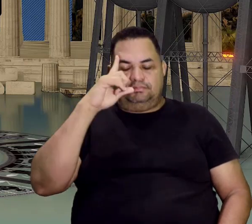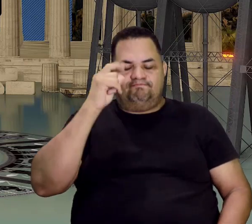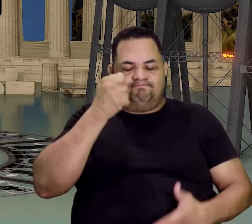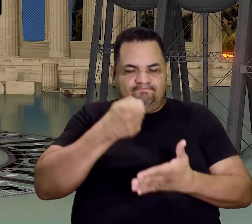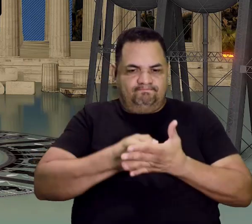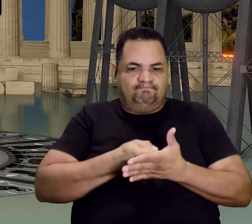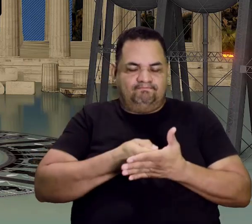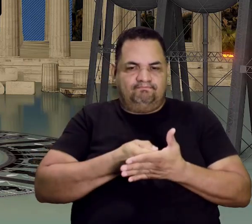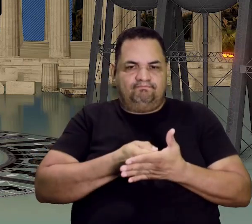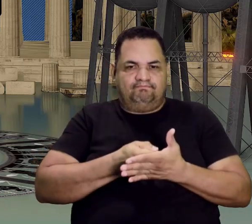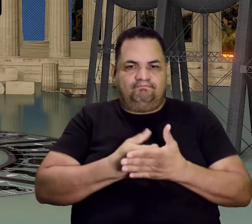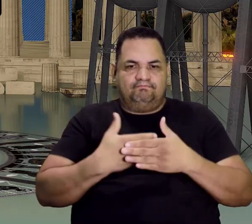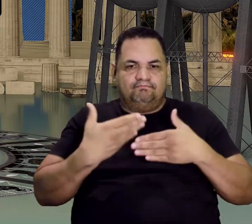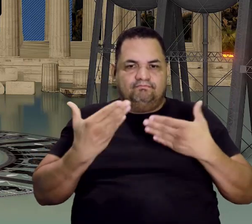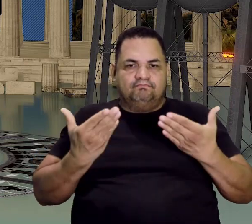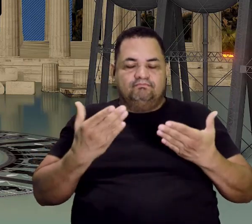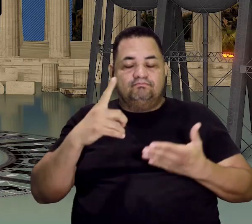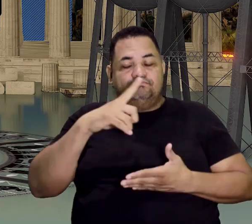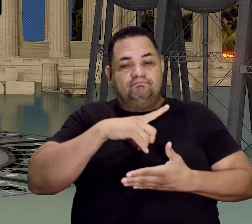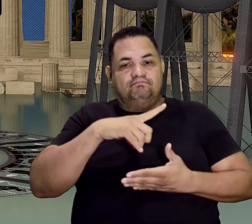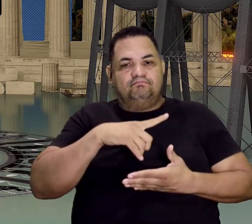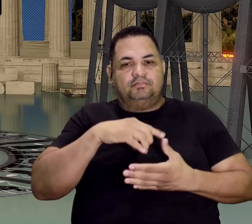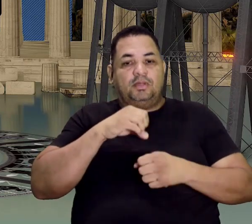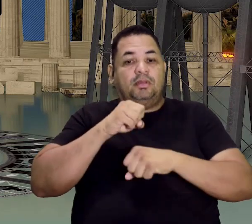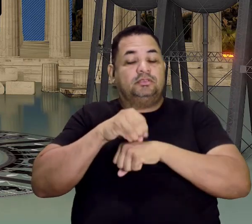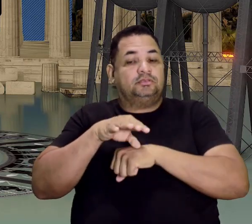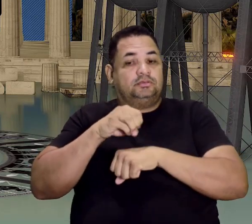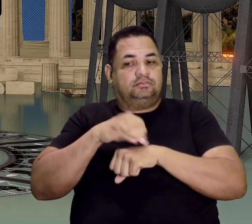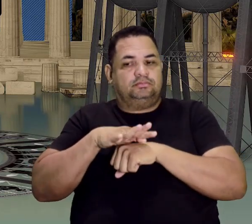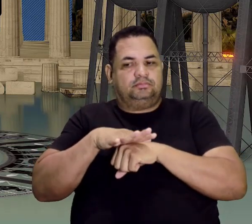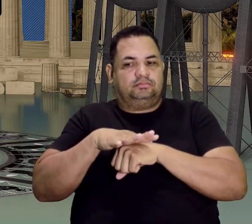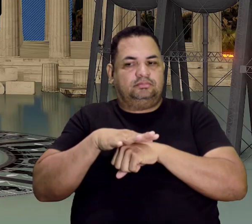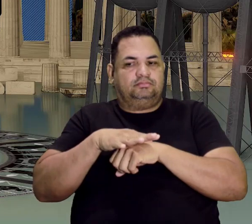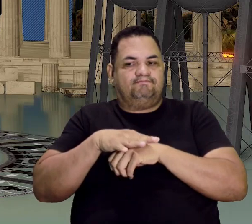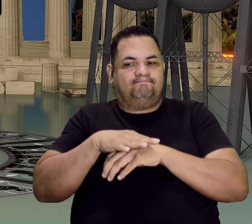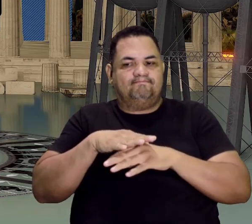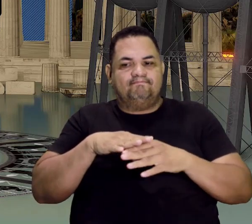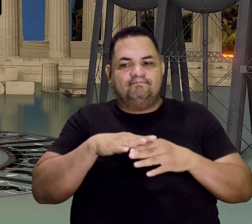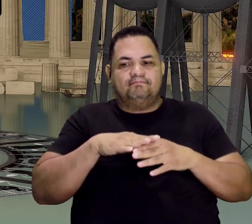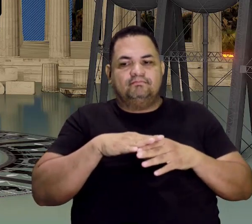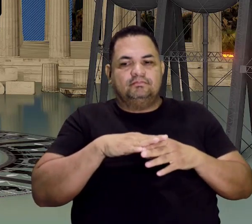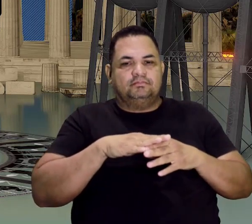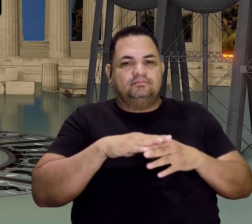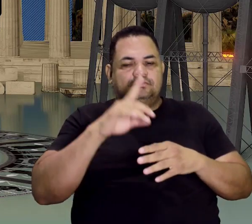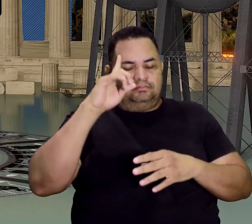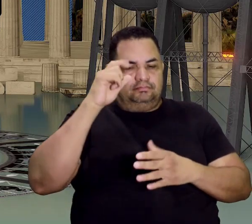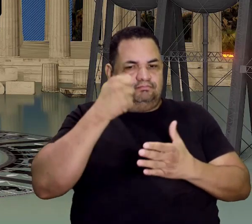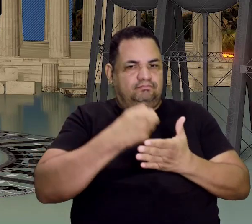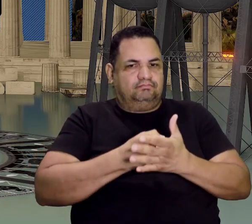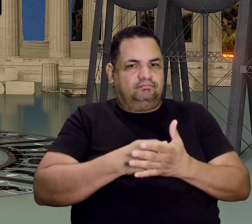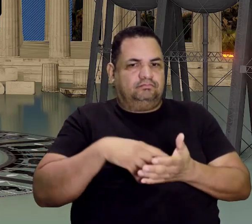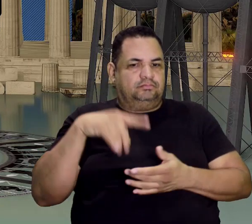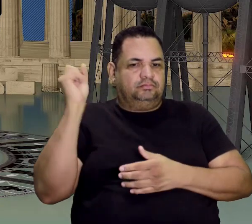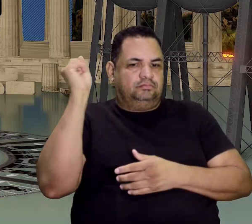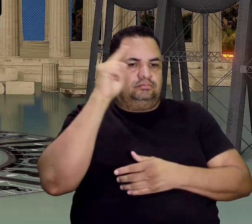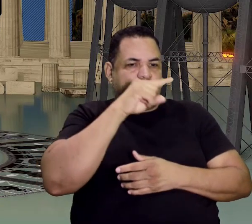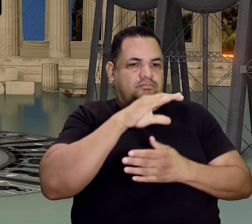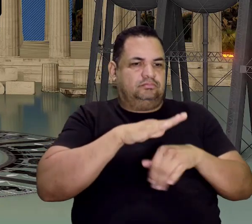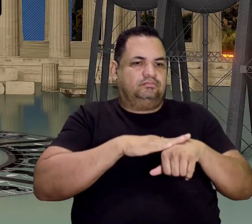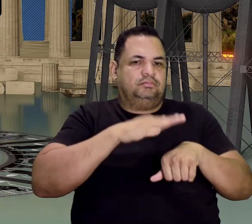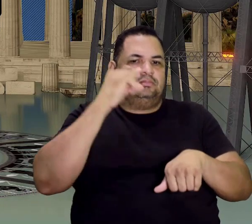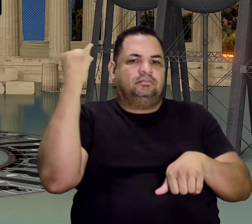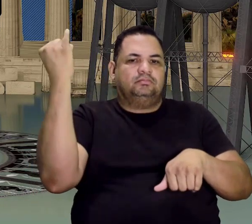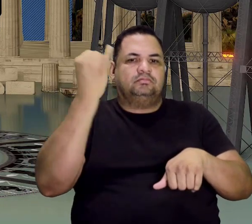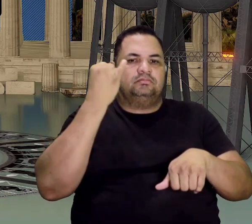decisões. E, olha só uma dica. As decisões mais difíceis são as mais importantes.